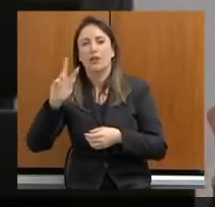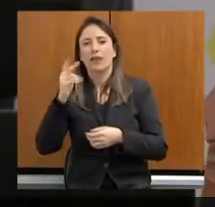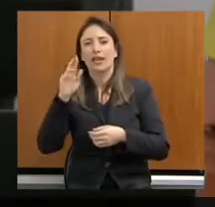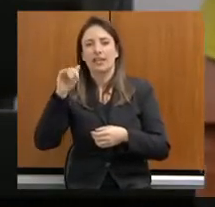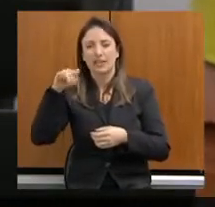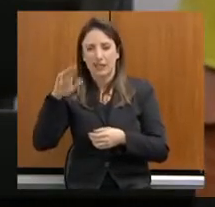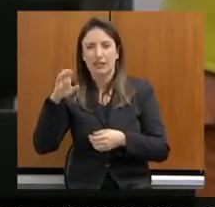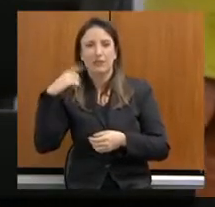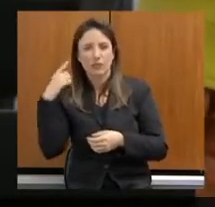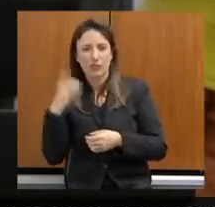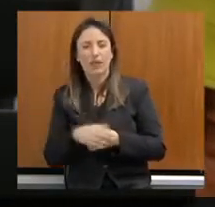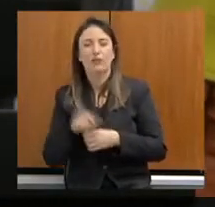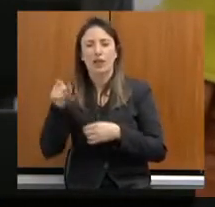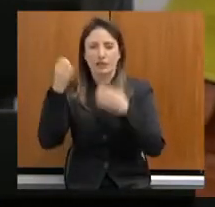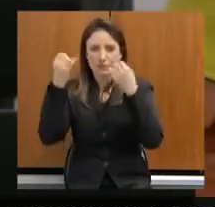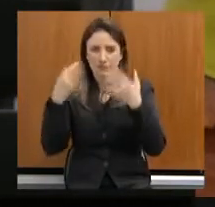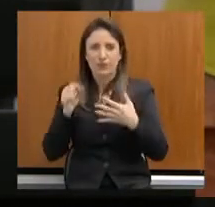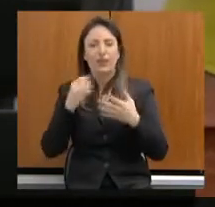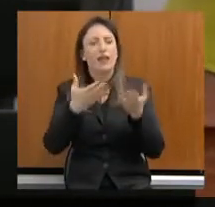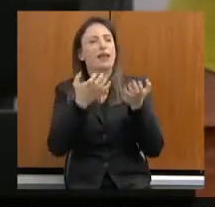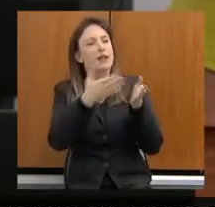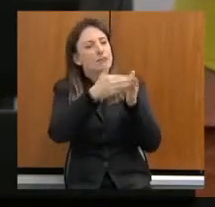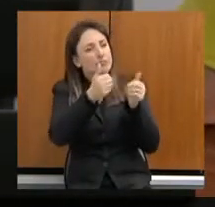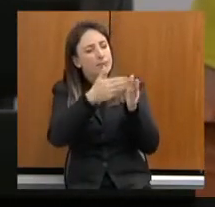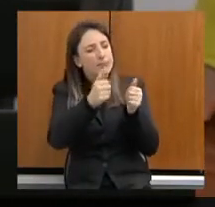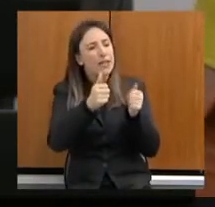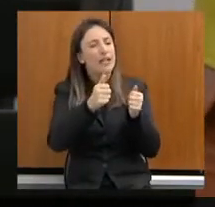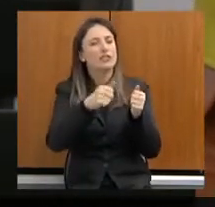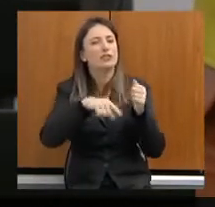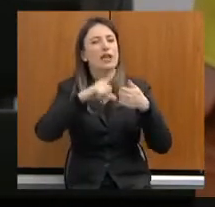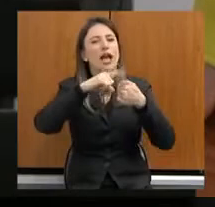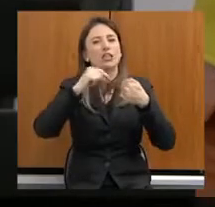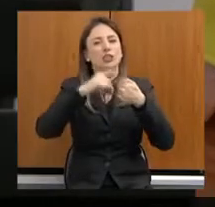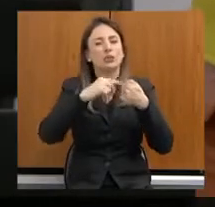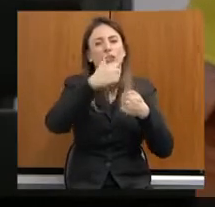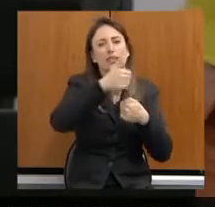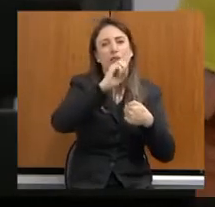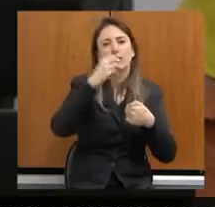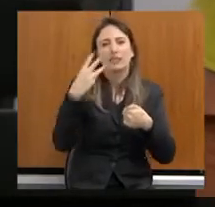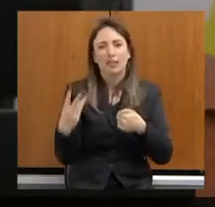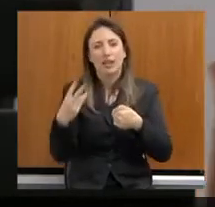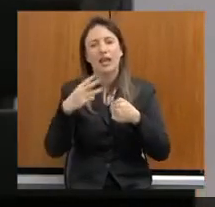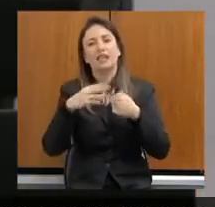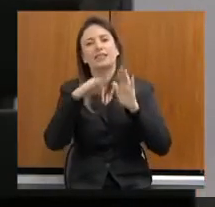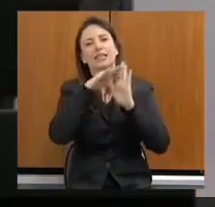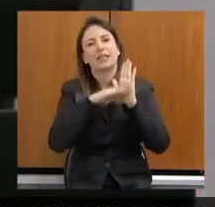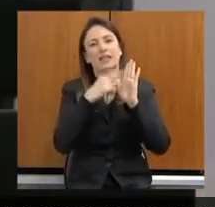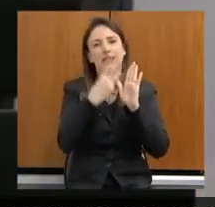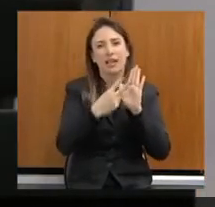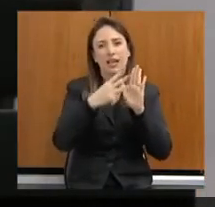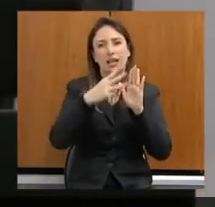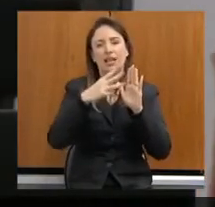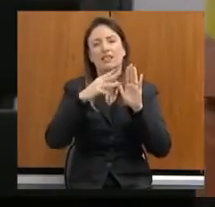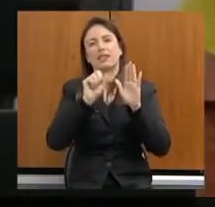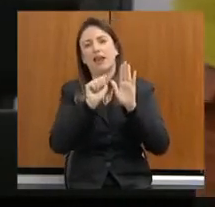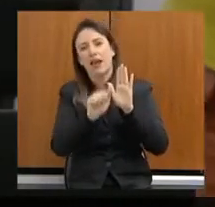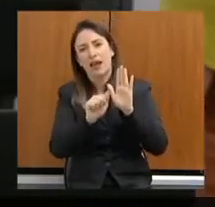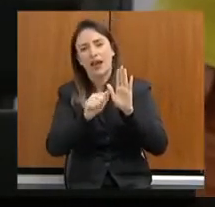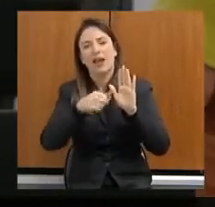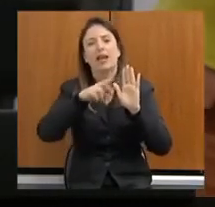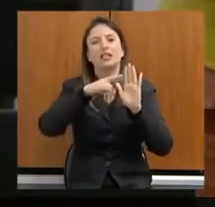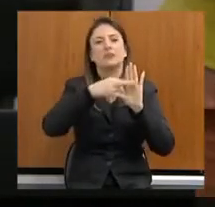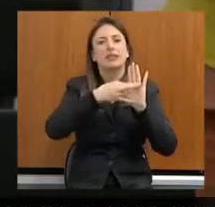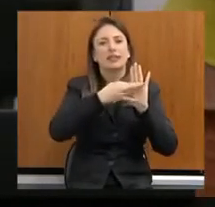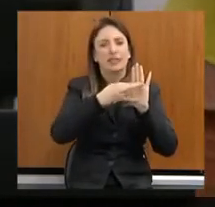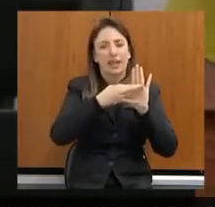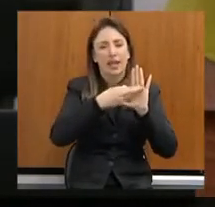e o deputado que essa subscreve requer a vossa excelência nos termos do artigo 113 tem três letra A do Regimento Interno seja